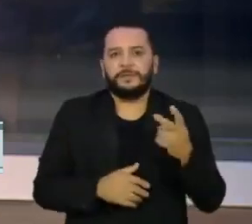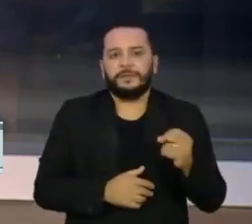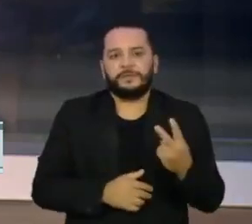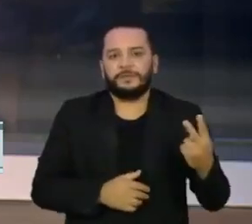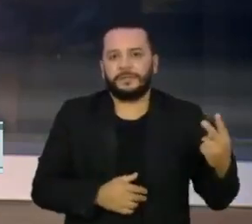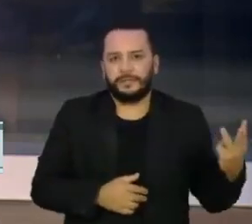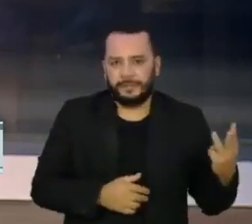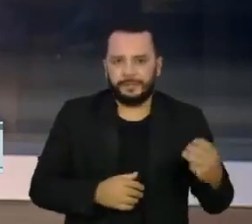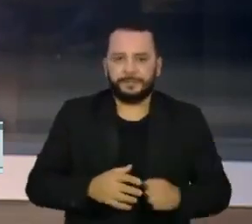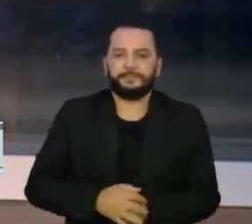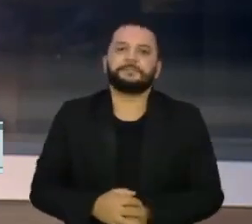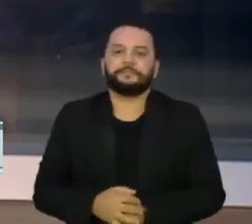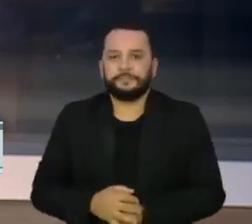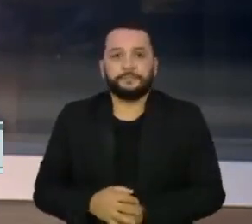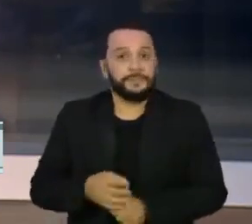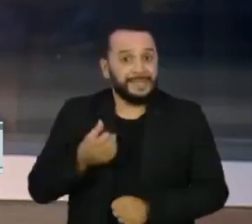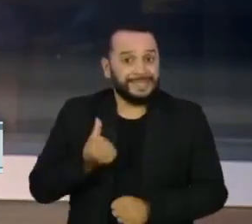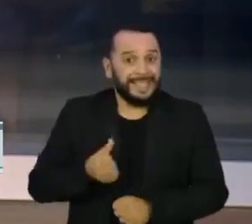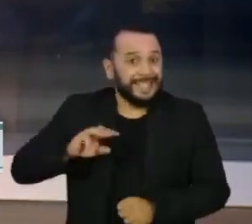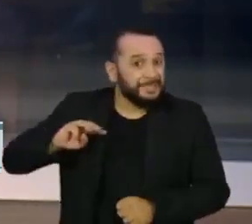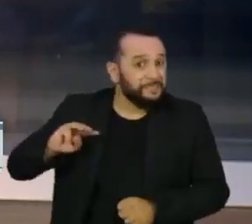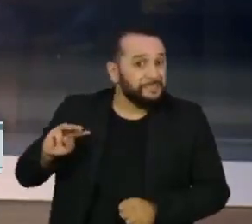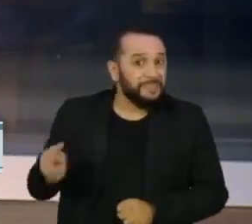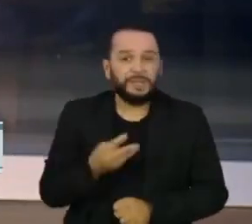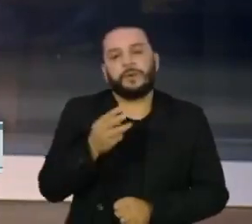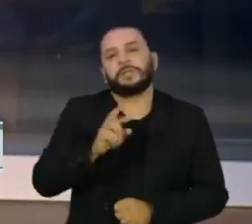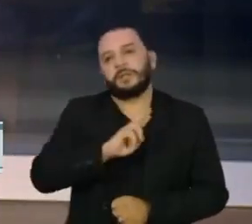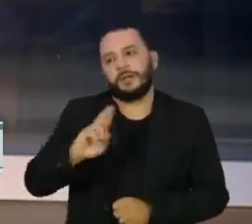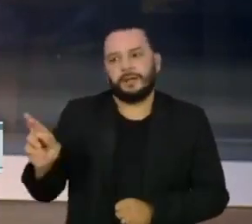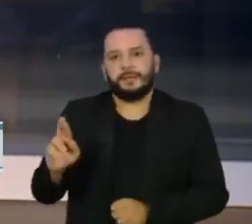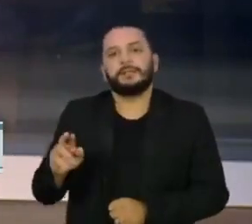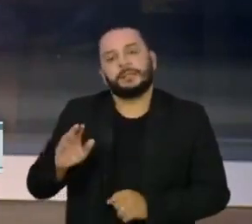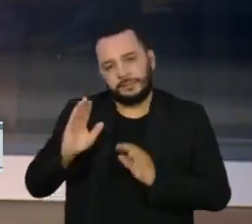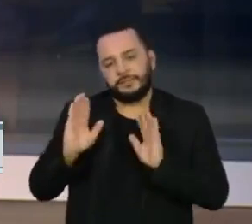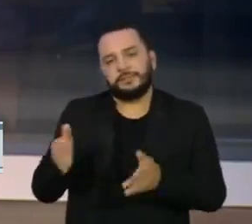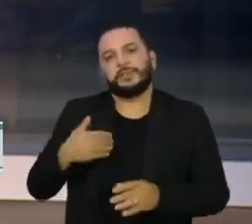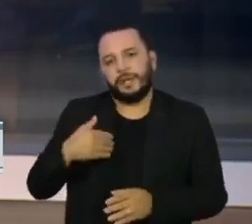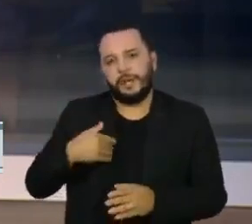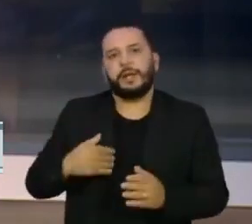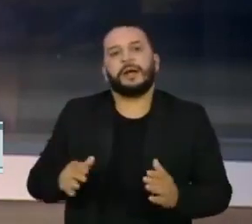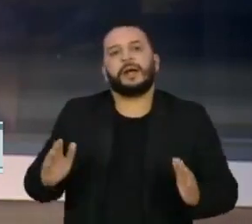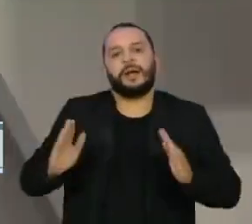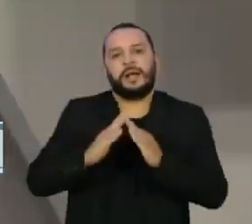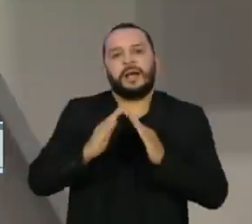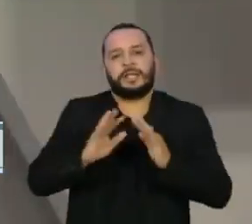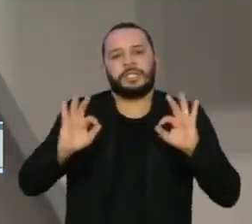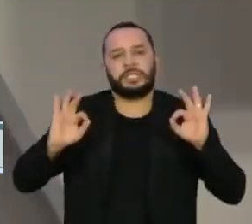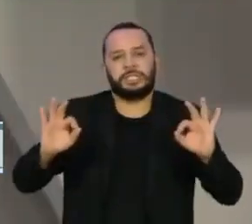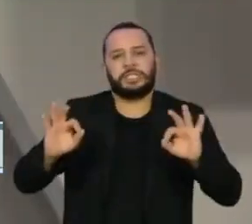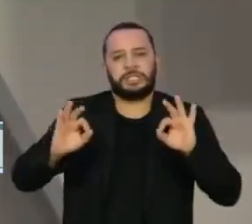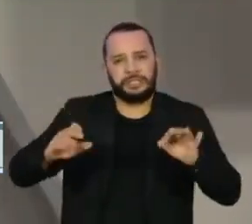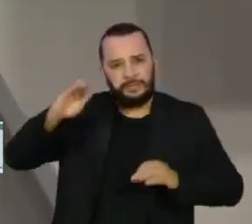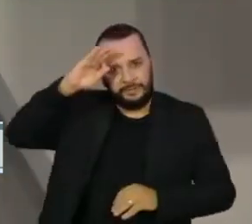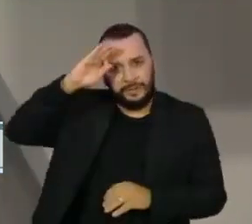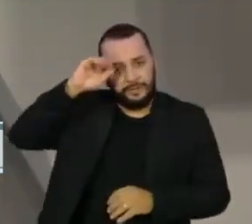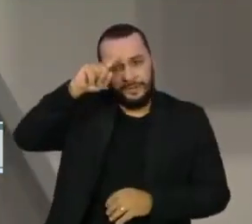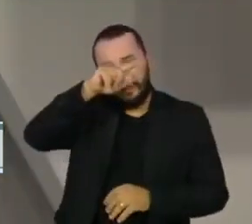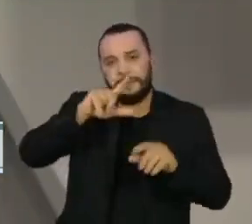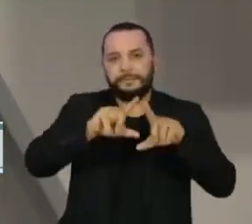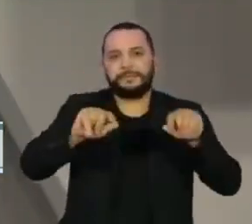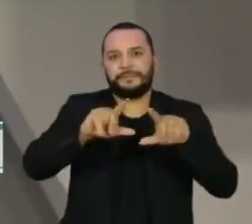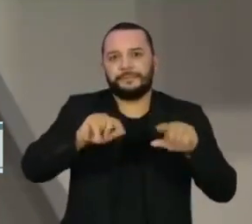16 milhões de reais Esse é o preço da nova mansão de Flávio bolsonaro em Brasília valor